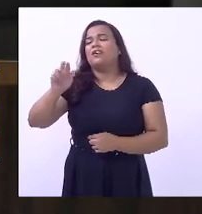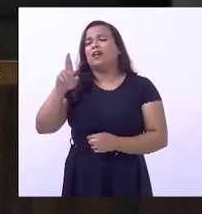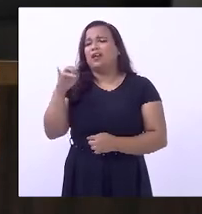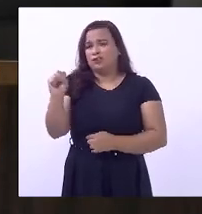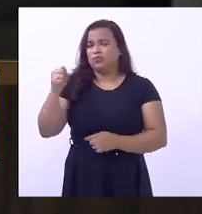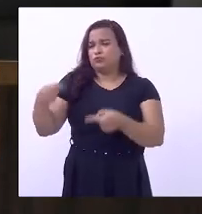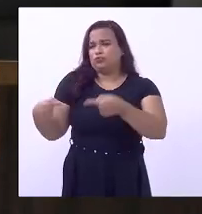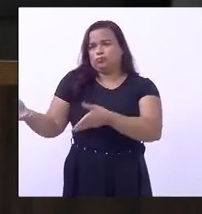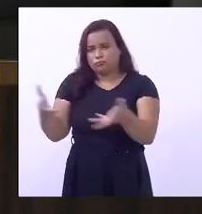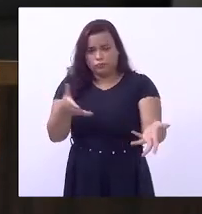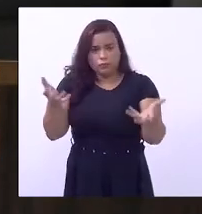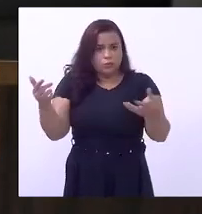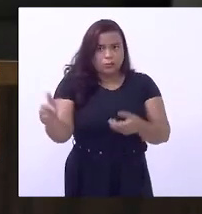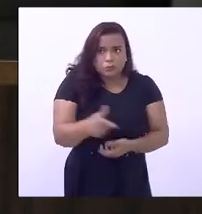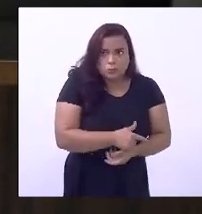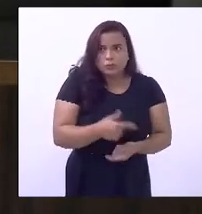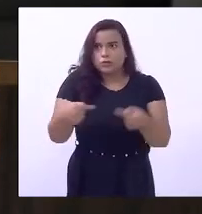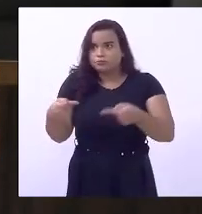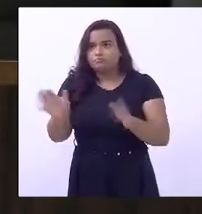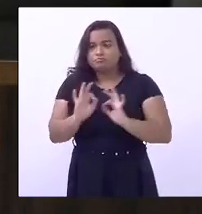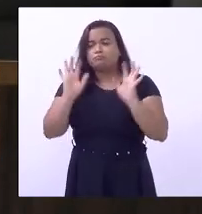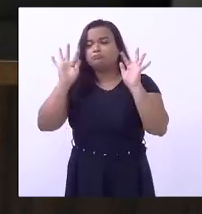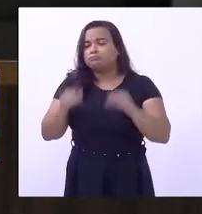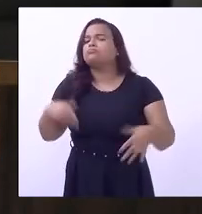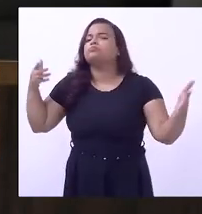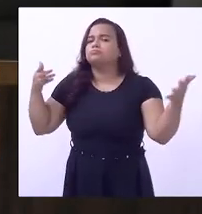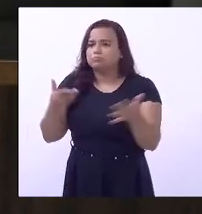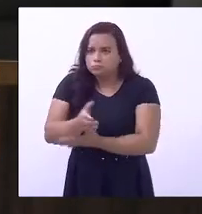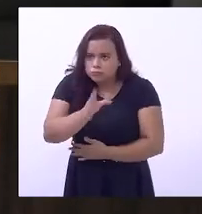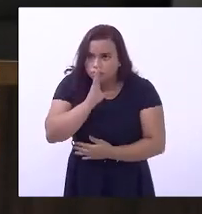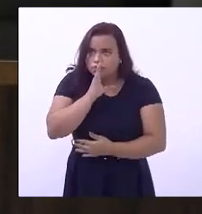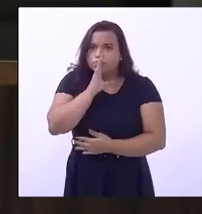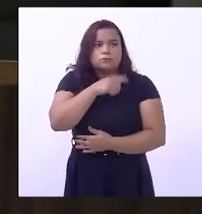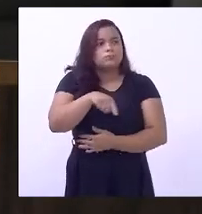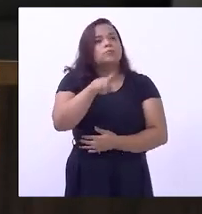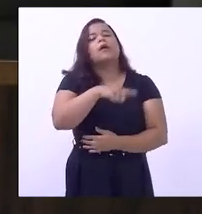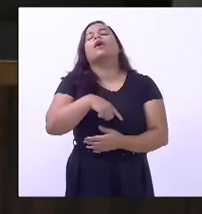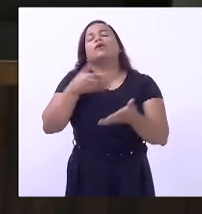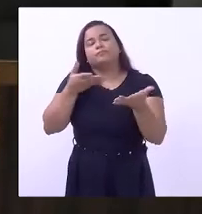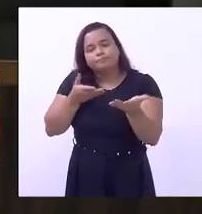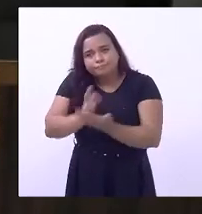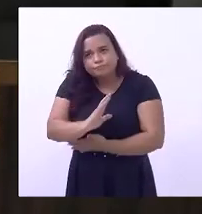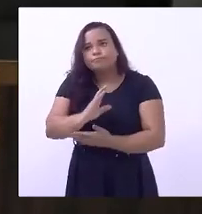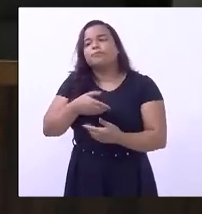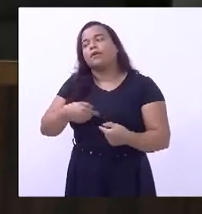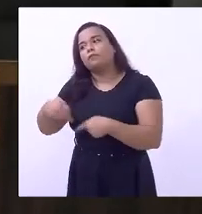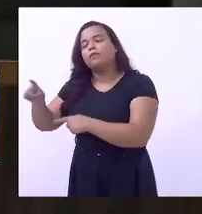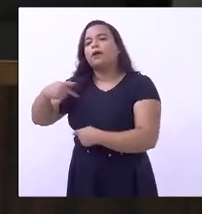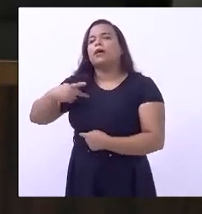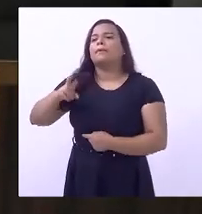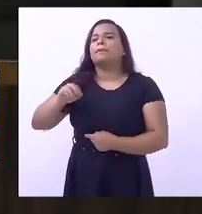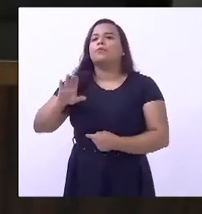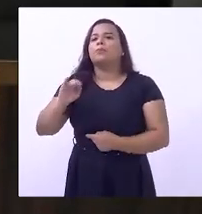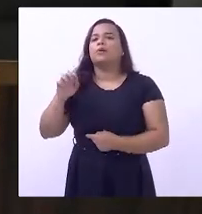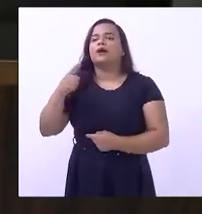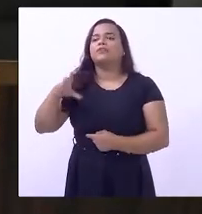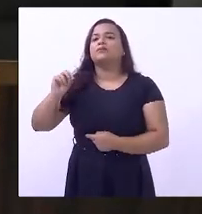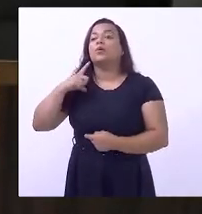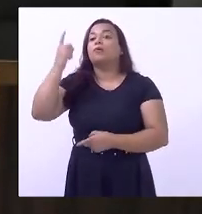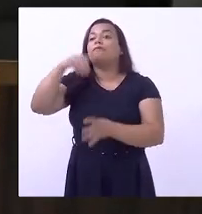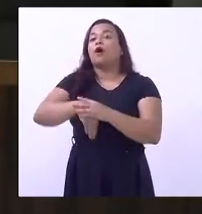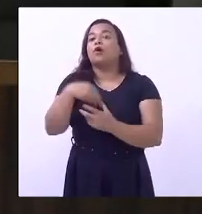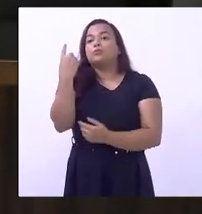queira discutir, encerrada a discussão em votação. Os senhores que aprovam, permaneçam como estão, aprovado, vai à promulgação. Com voto pela abstenção do